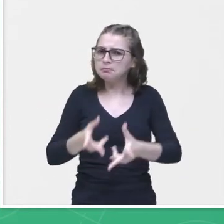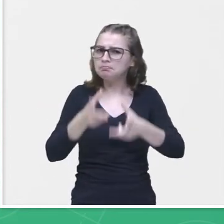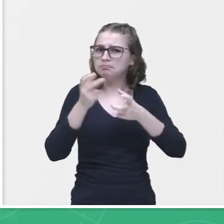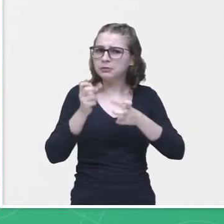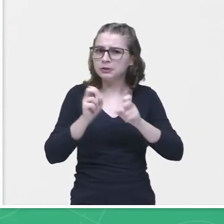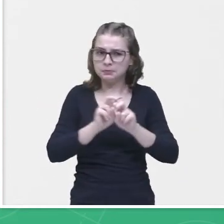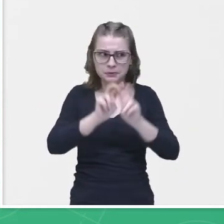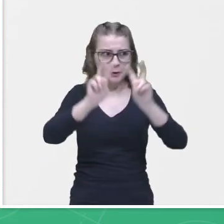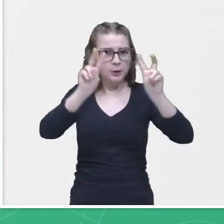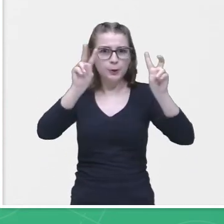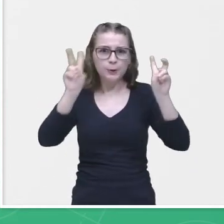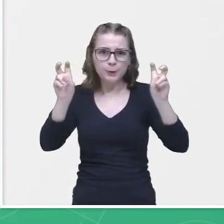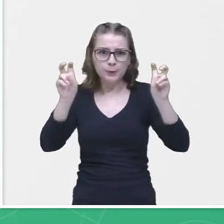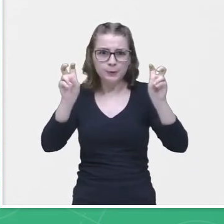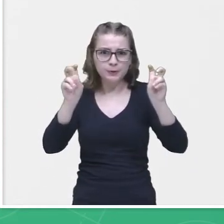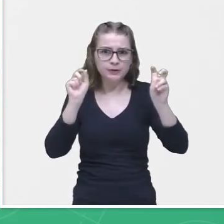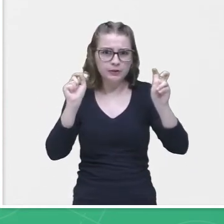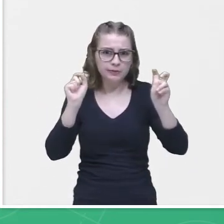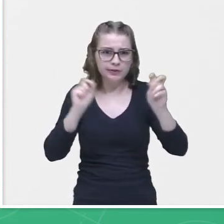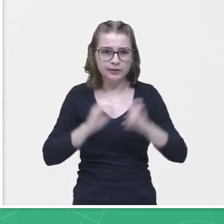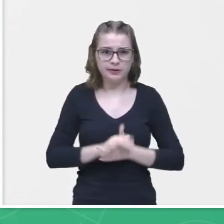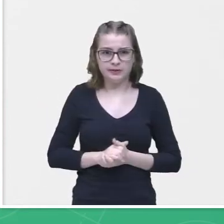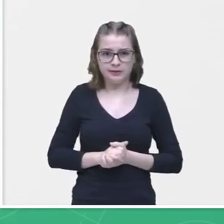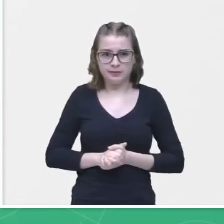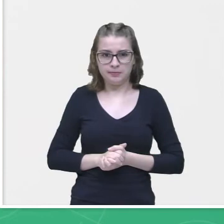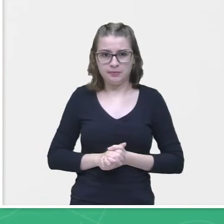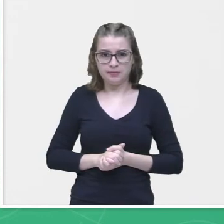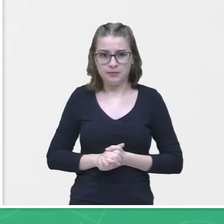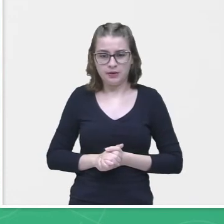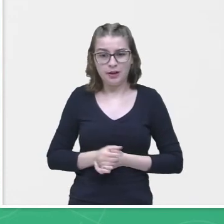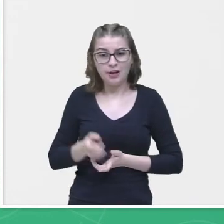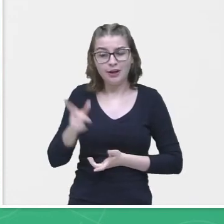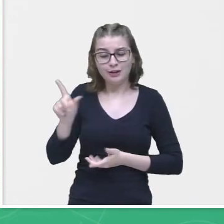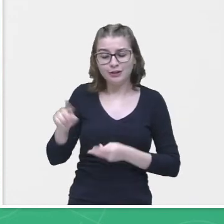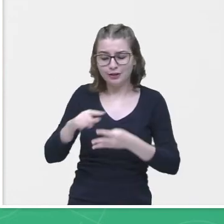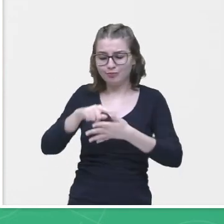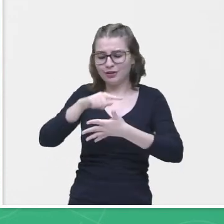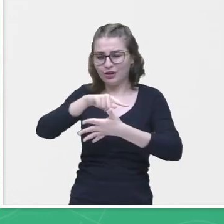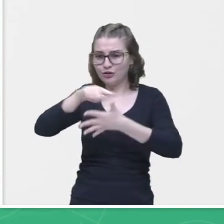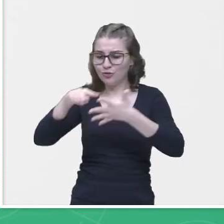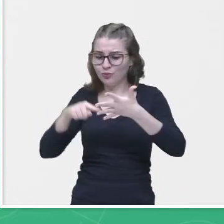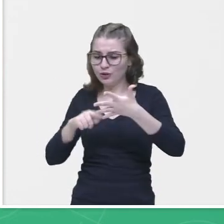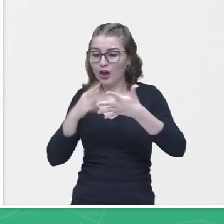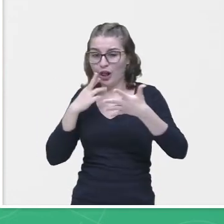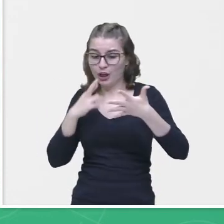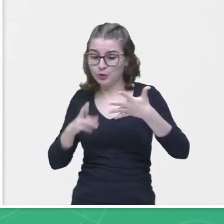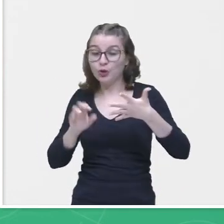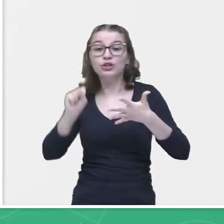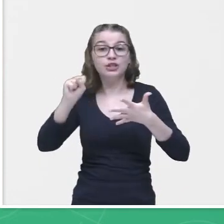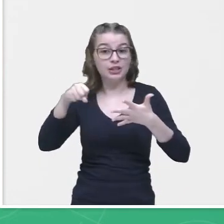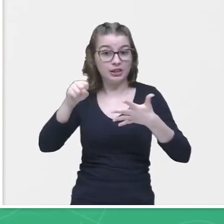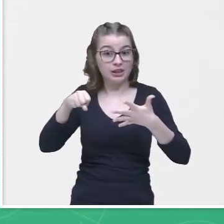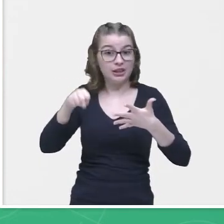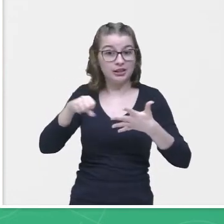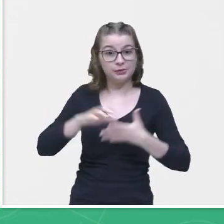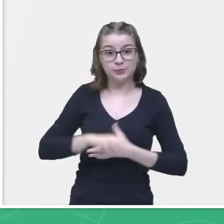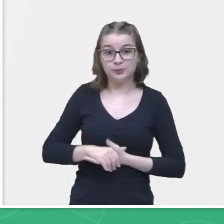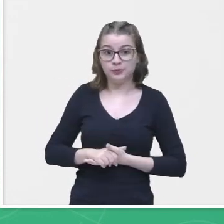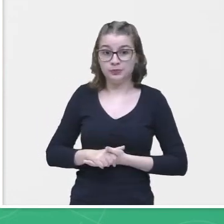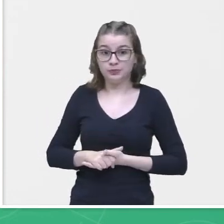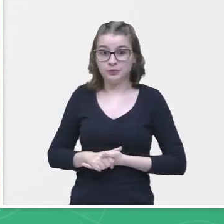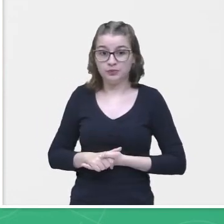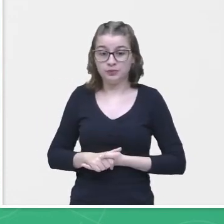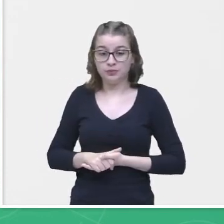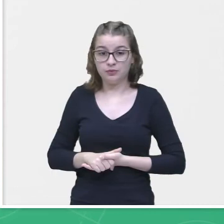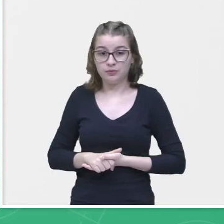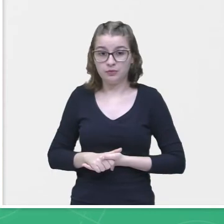o título basicamente corresponde a uma das alternativas. Se eu estou afirmando aí, não é opinião, eu